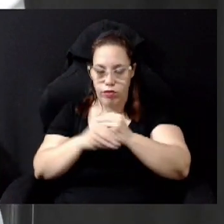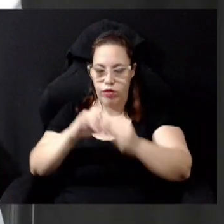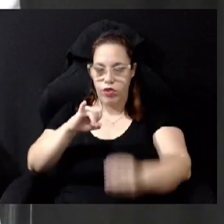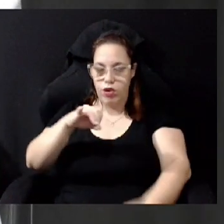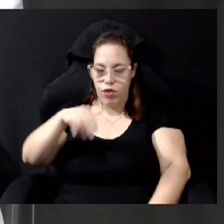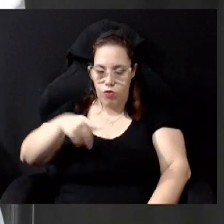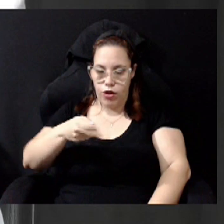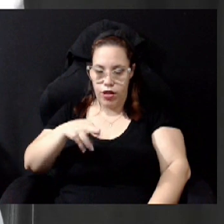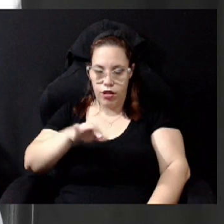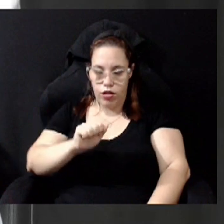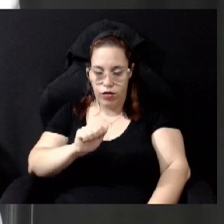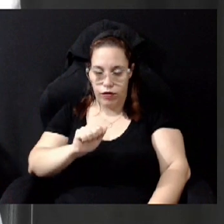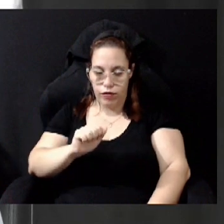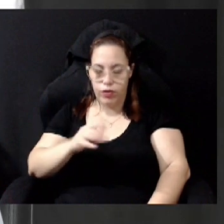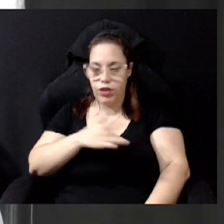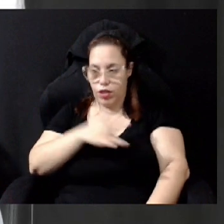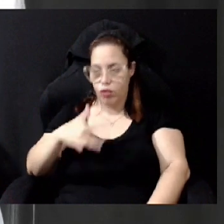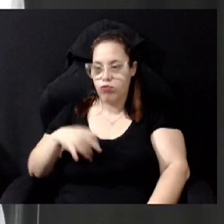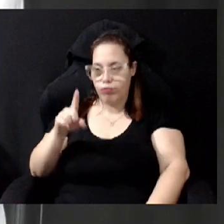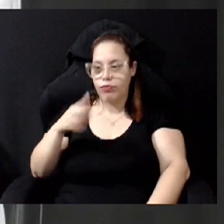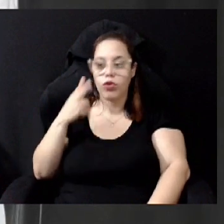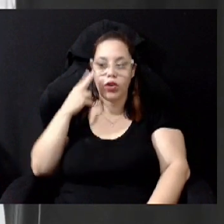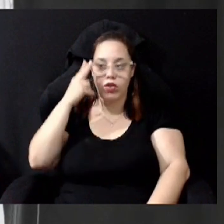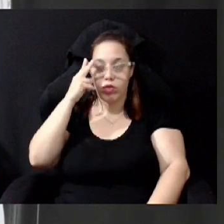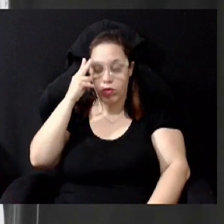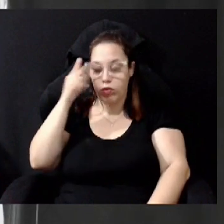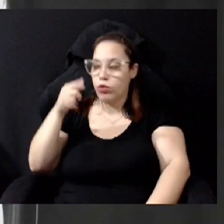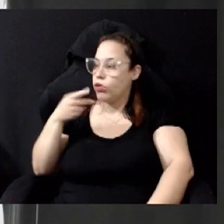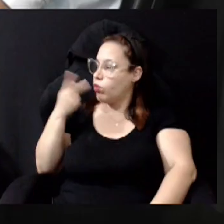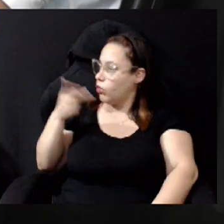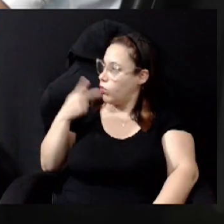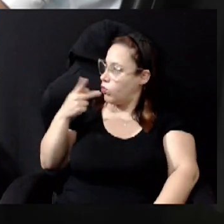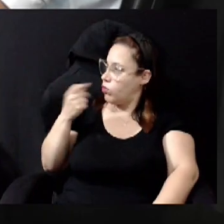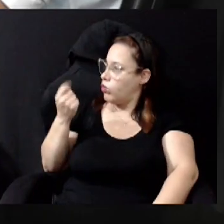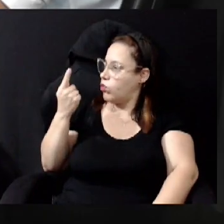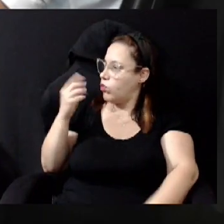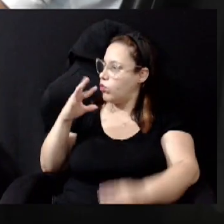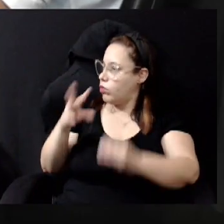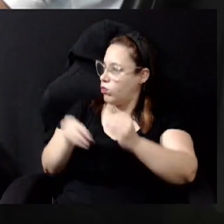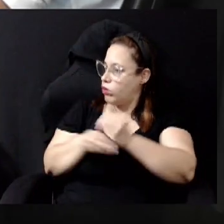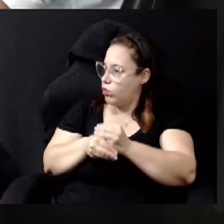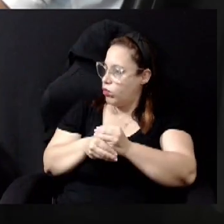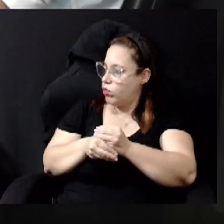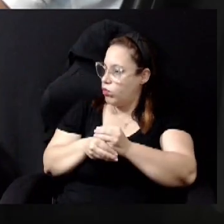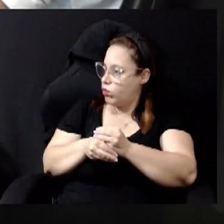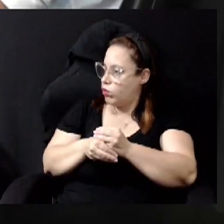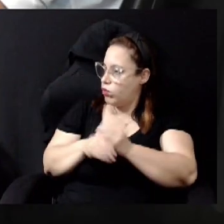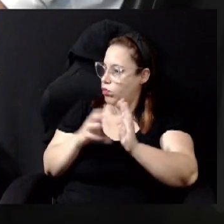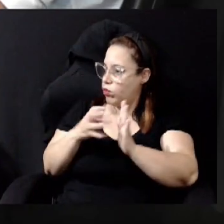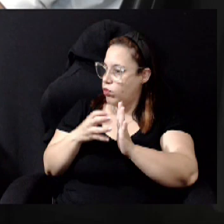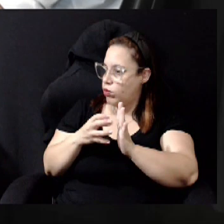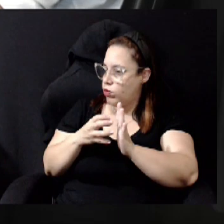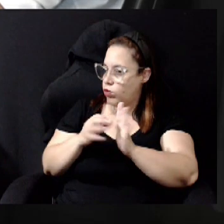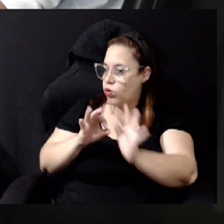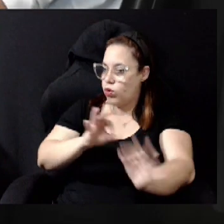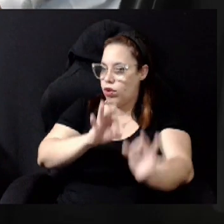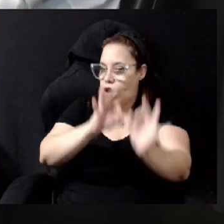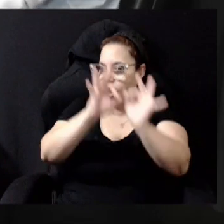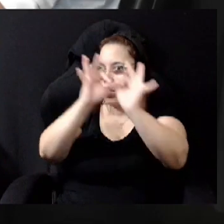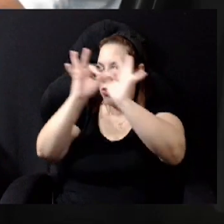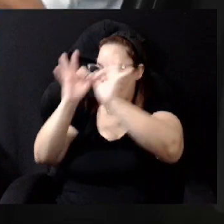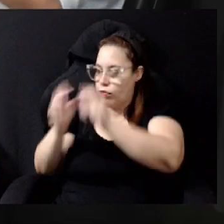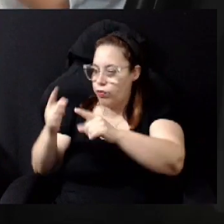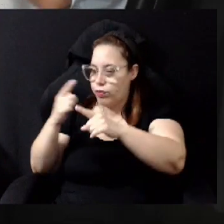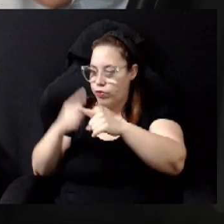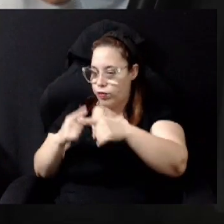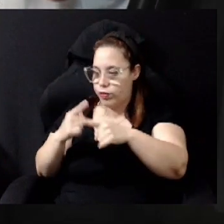em saúde, em cirurgias. Você mencionou que uma das emendas o seu gabinete está acompanhando, porque ela ainda, né,